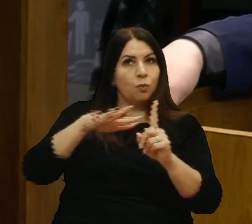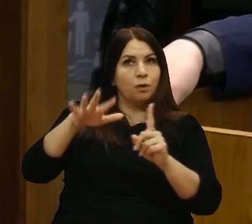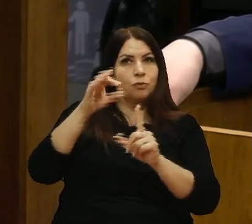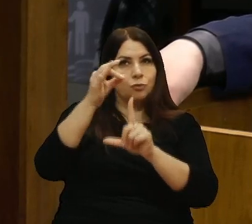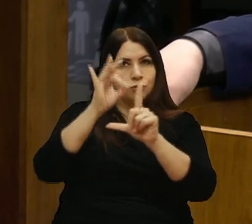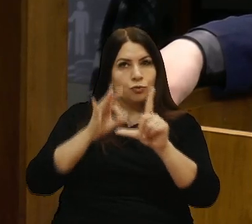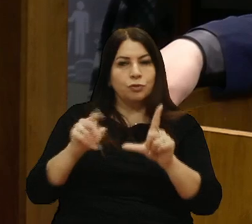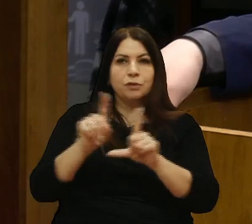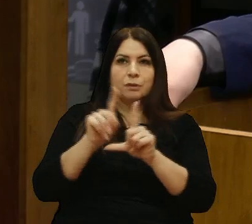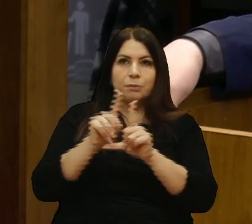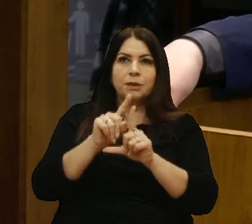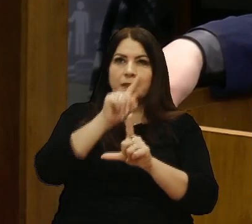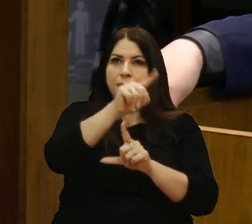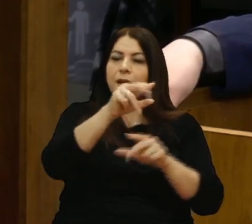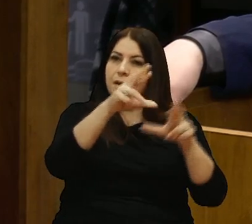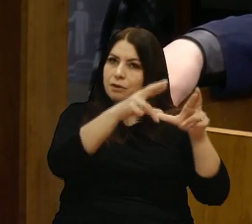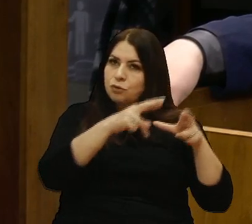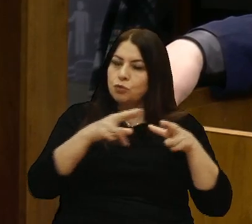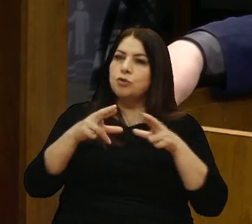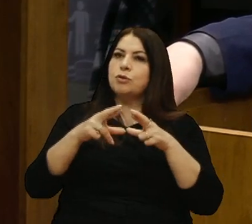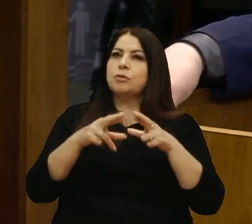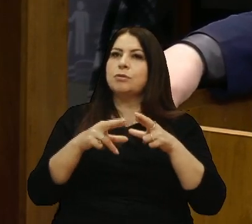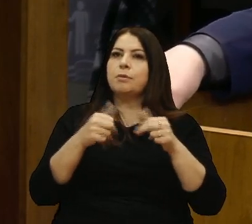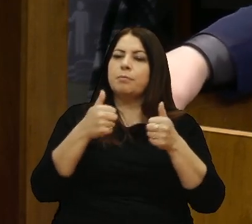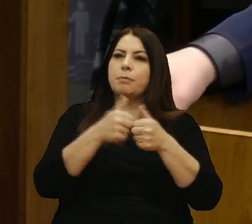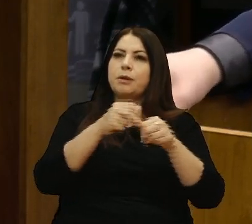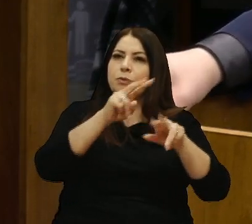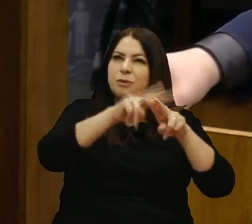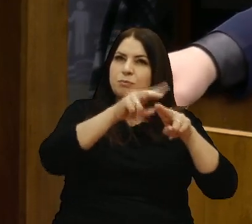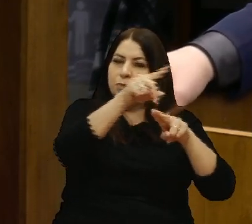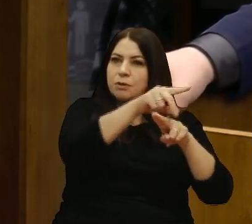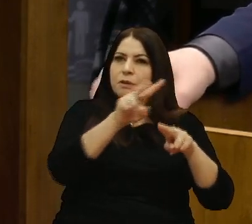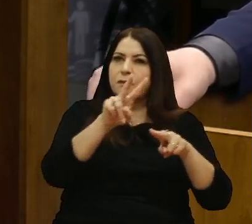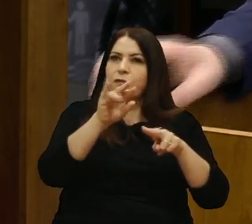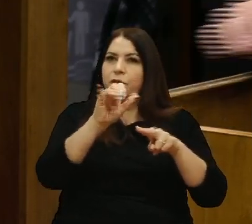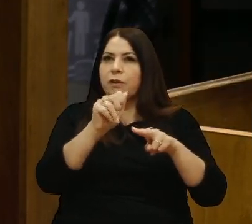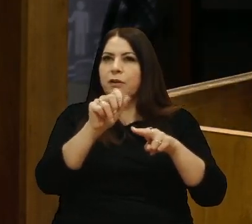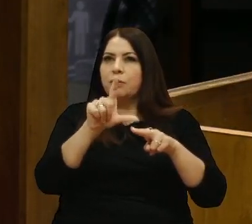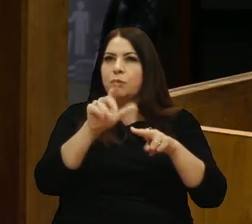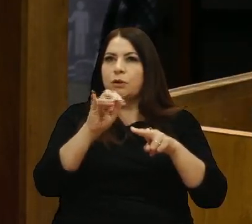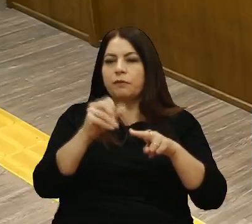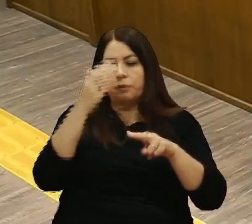também, vereador D'Ambrosio, lá naquela região do apanhador e fundos de Vila Oliva no aeroporto. Era isso, presidente, muito obrigado. Obrigado.